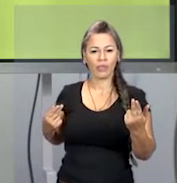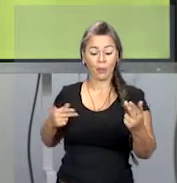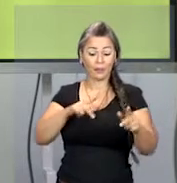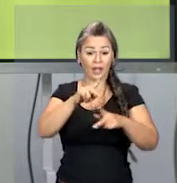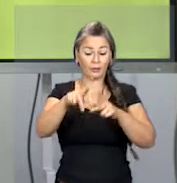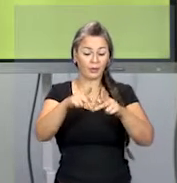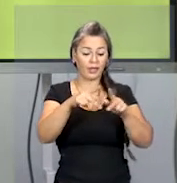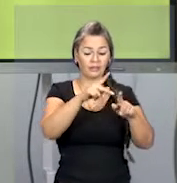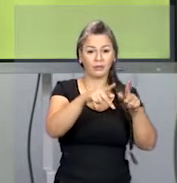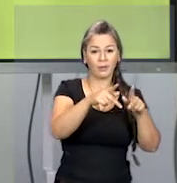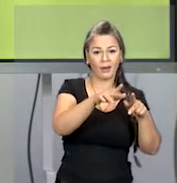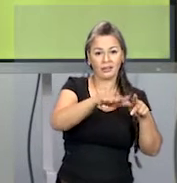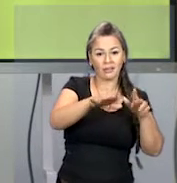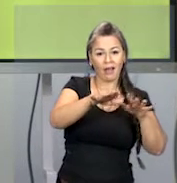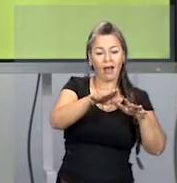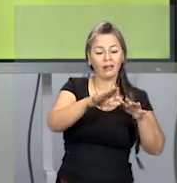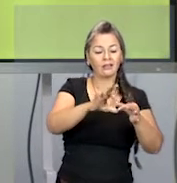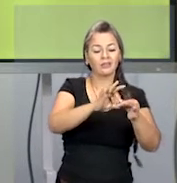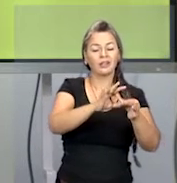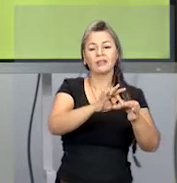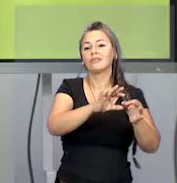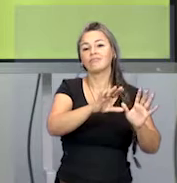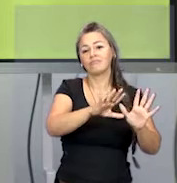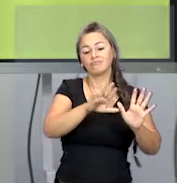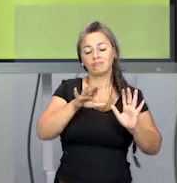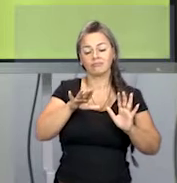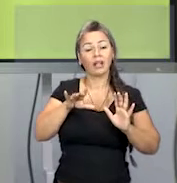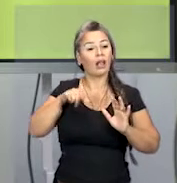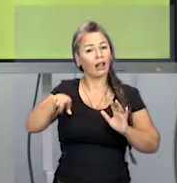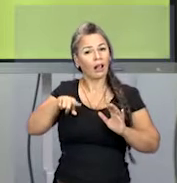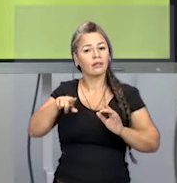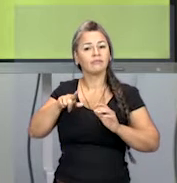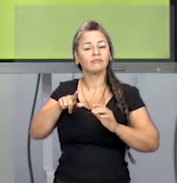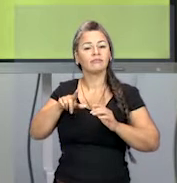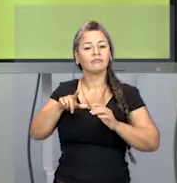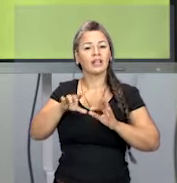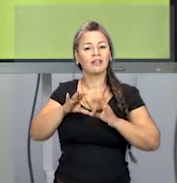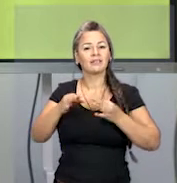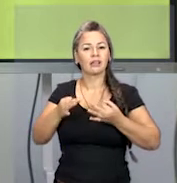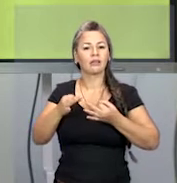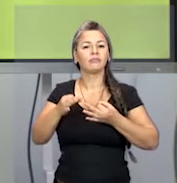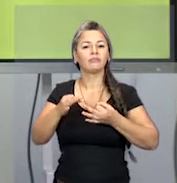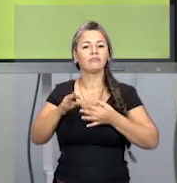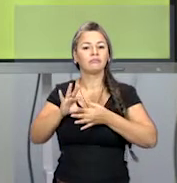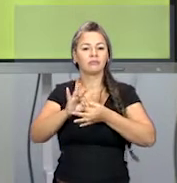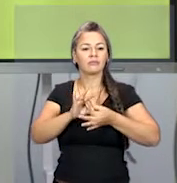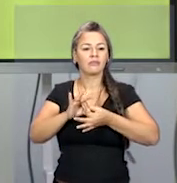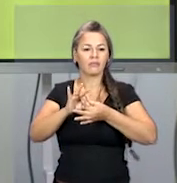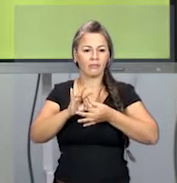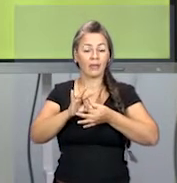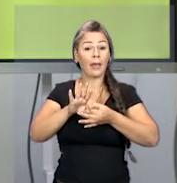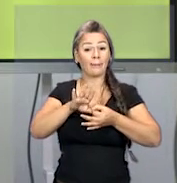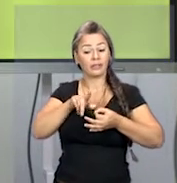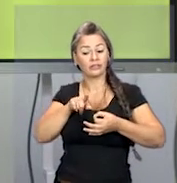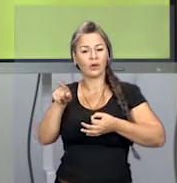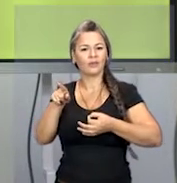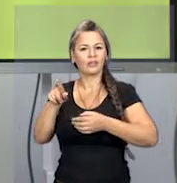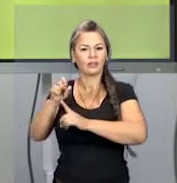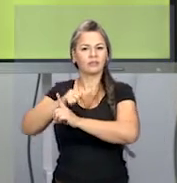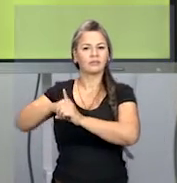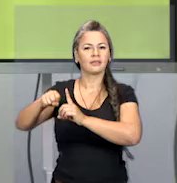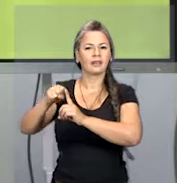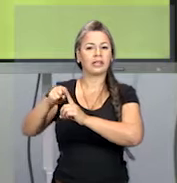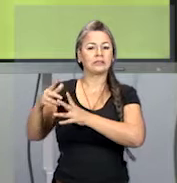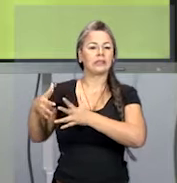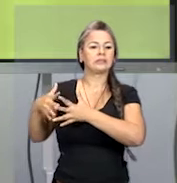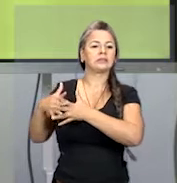menos complexa para uma sociedade mais complexa, nós podemos ilustrar essas sociedades mais complexas